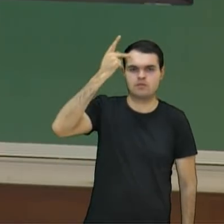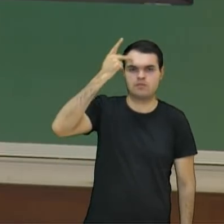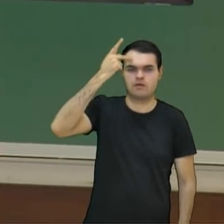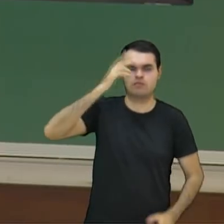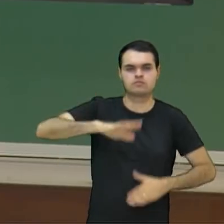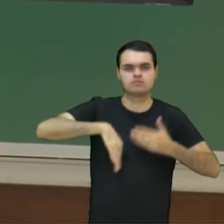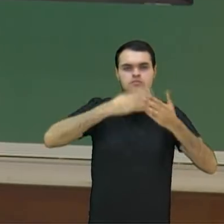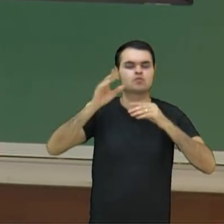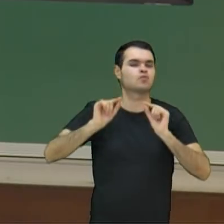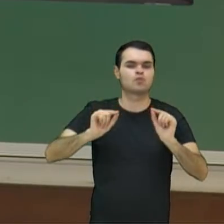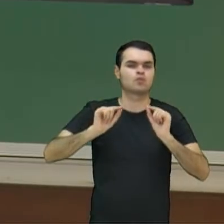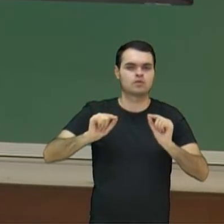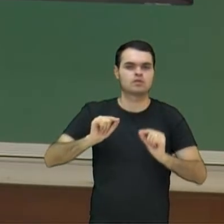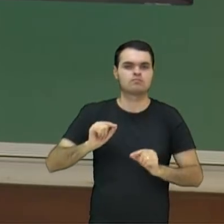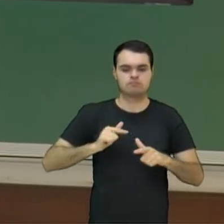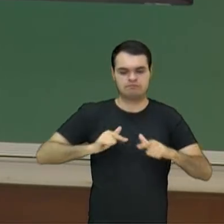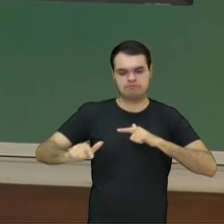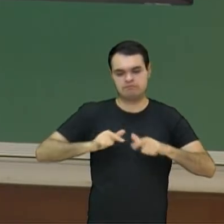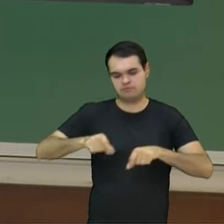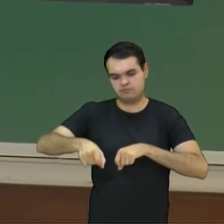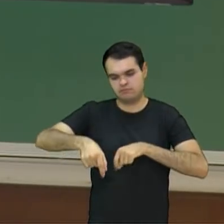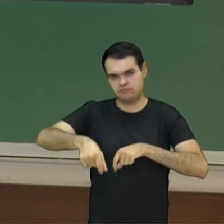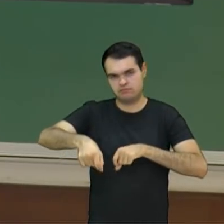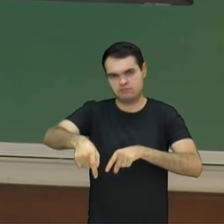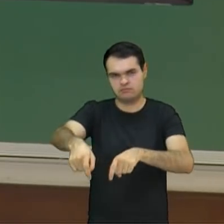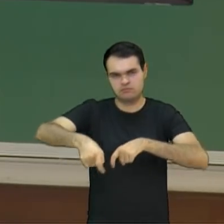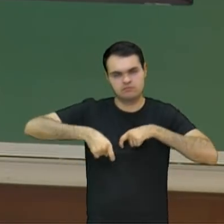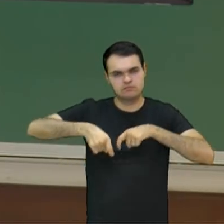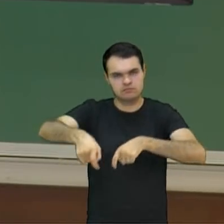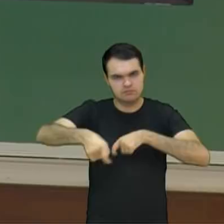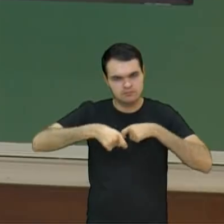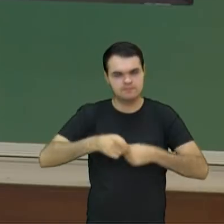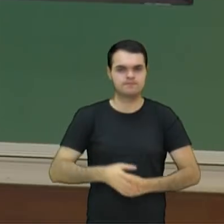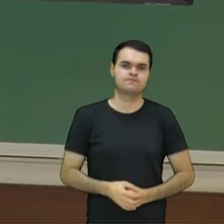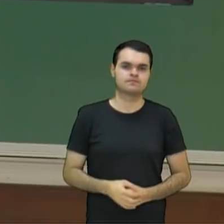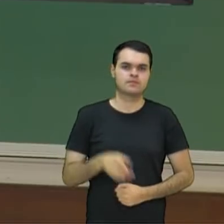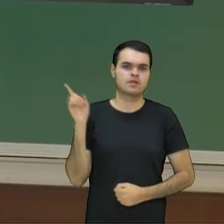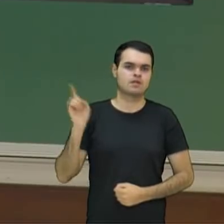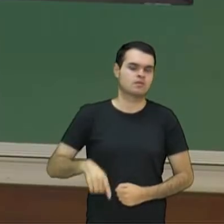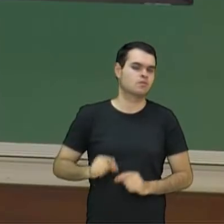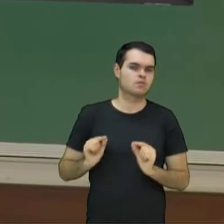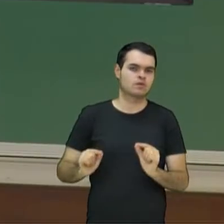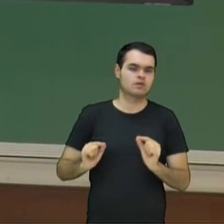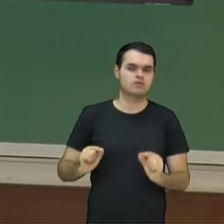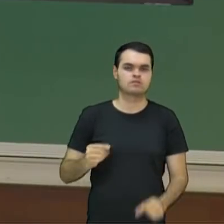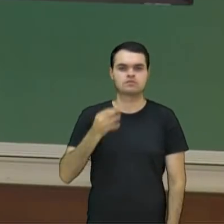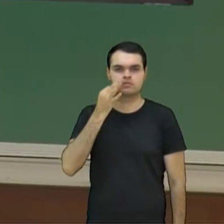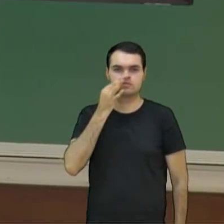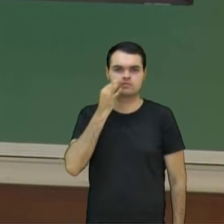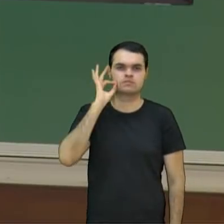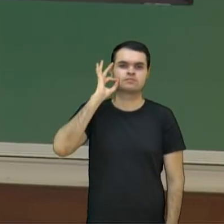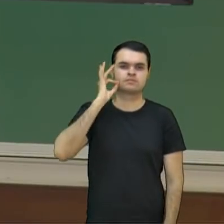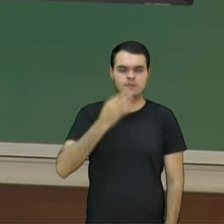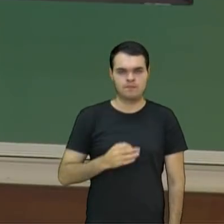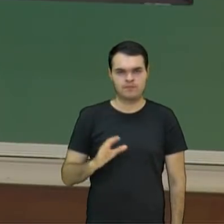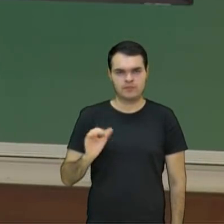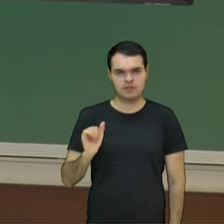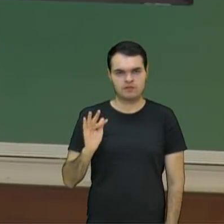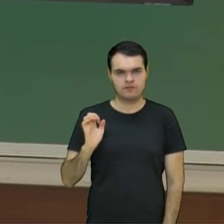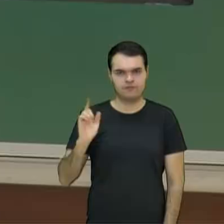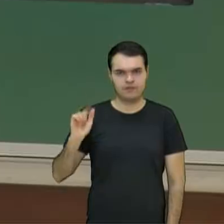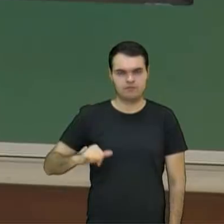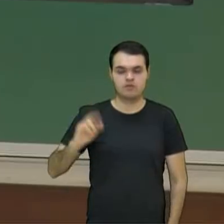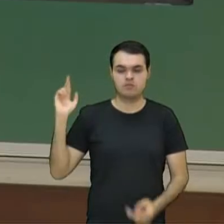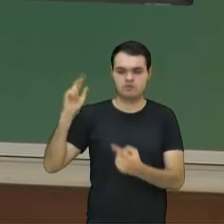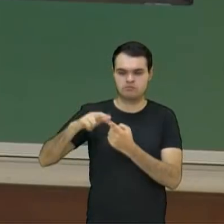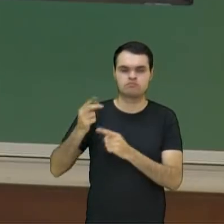desenvolver a agricultura. Então nós vamos ter outro fator importante, que é o cultivo do café. Ele é uma referência econômica não